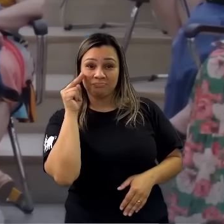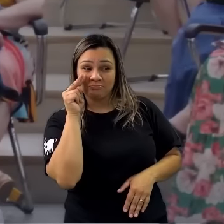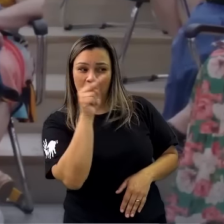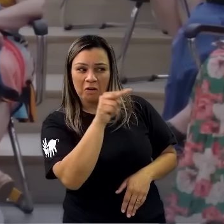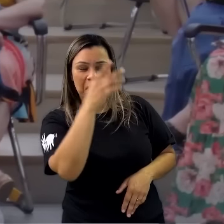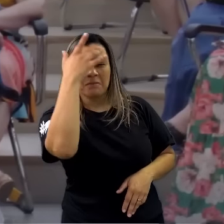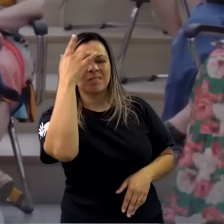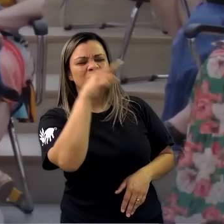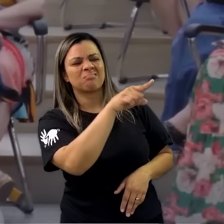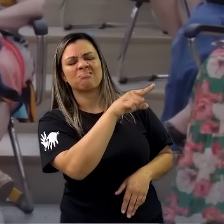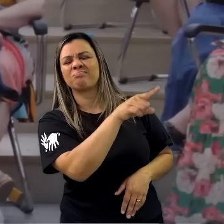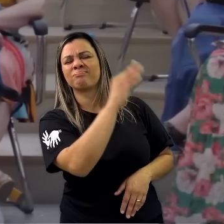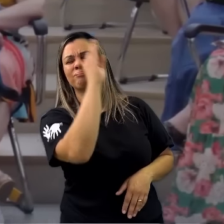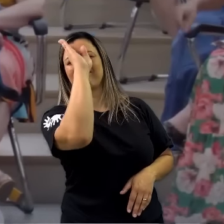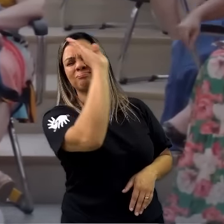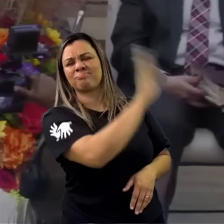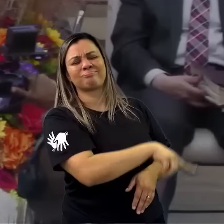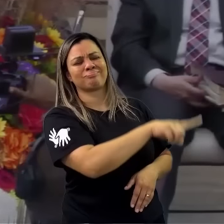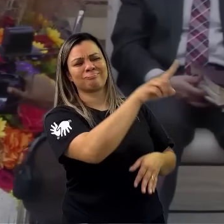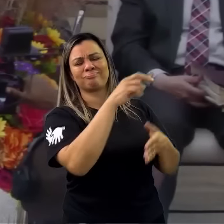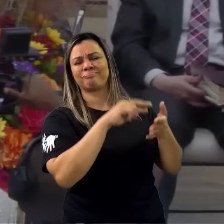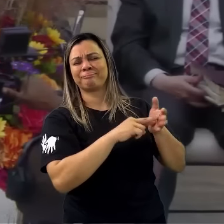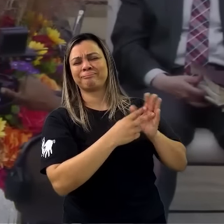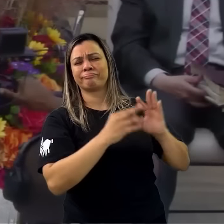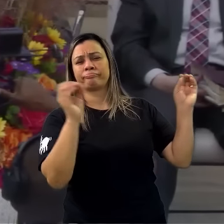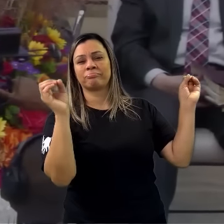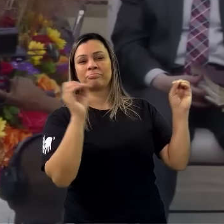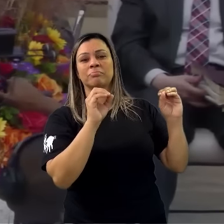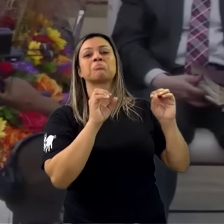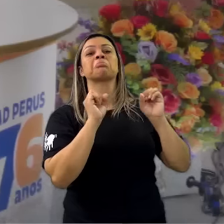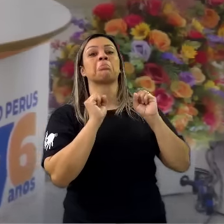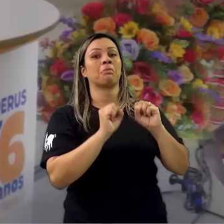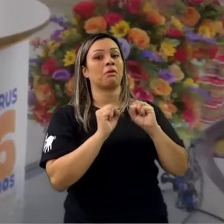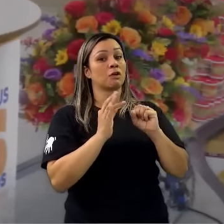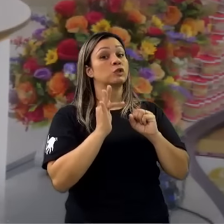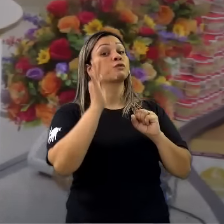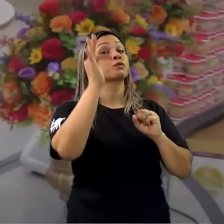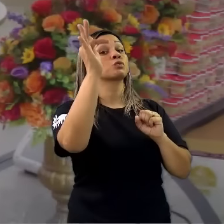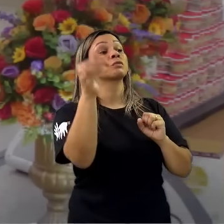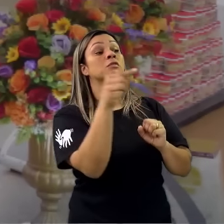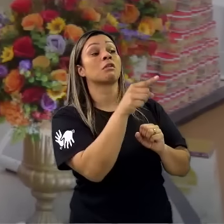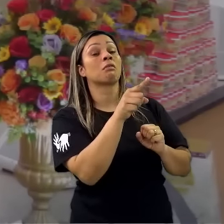aquele que lá na frente vai te servir o copo d'água